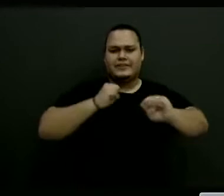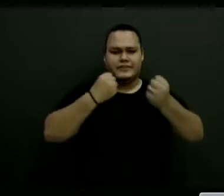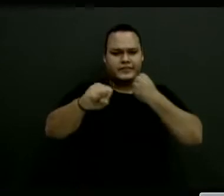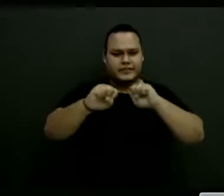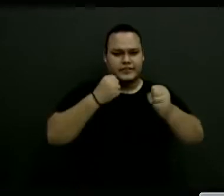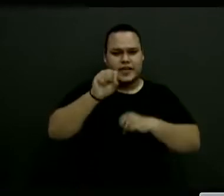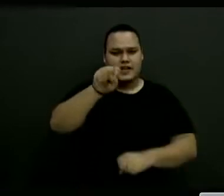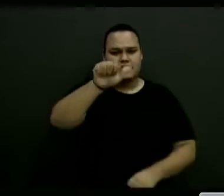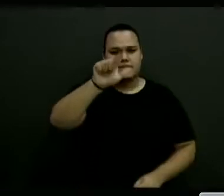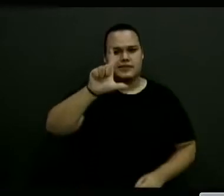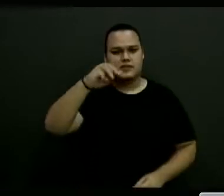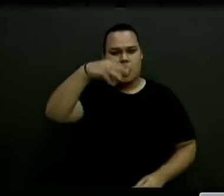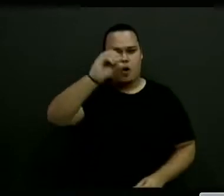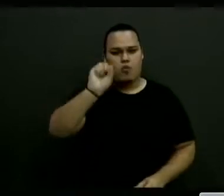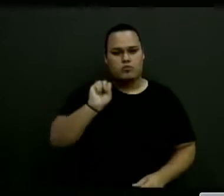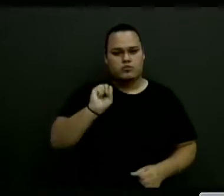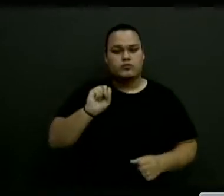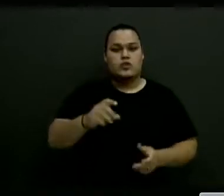a comunhão íntima de Jeová